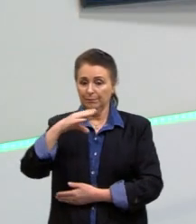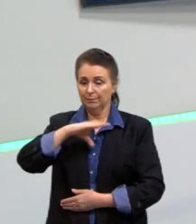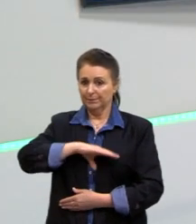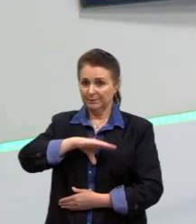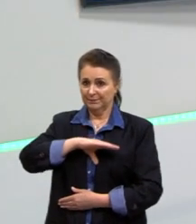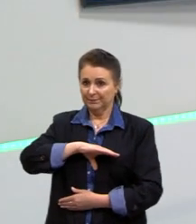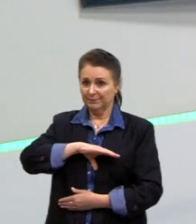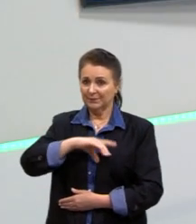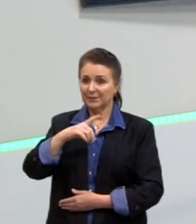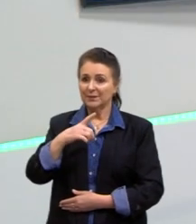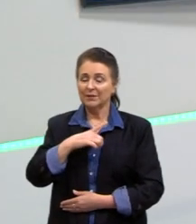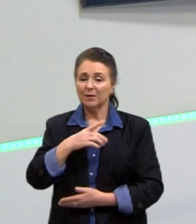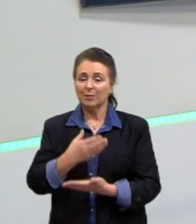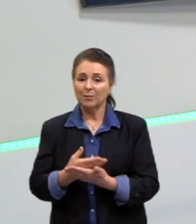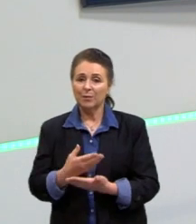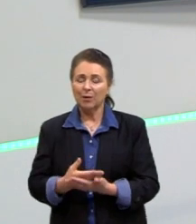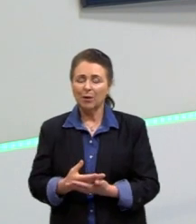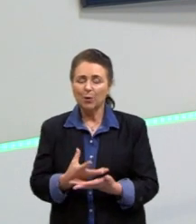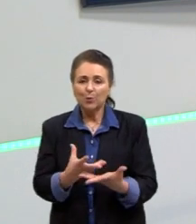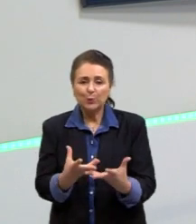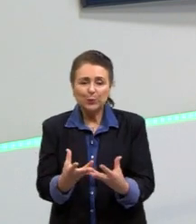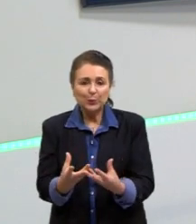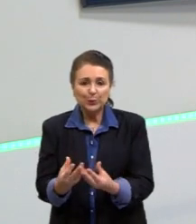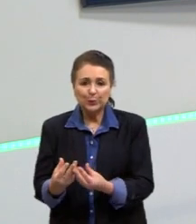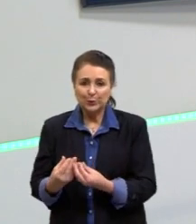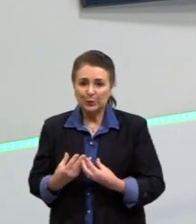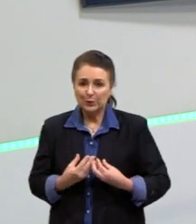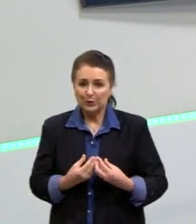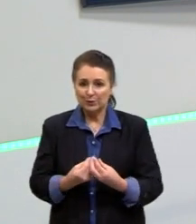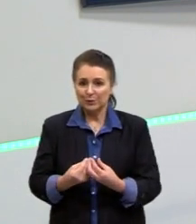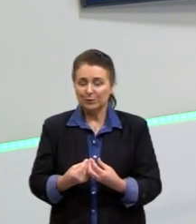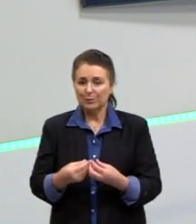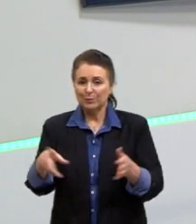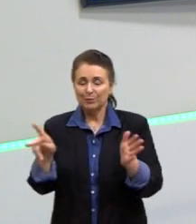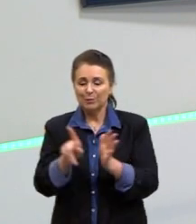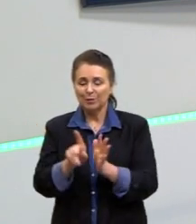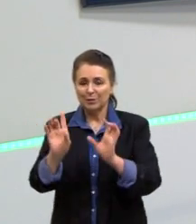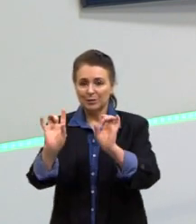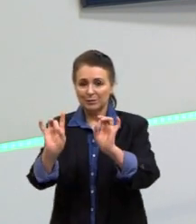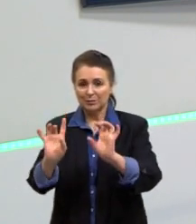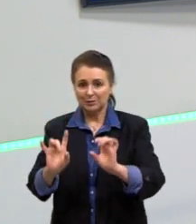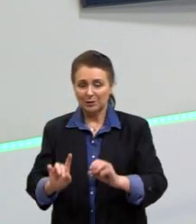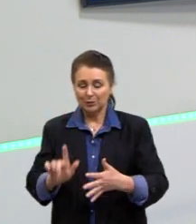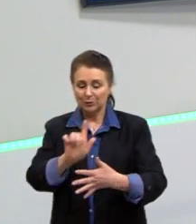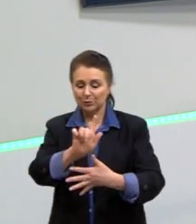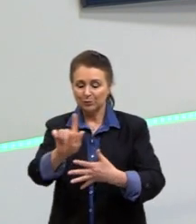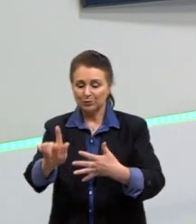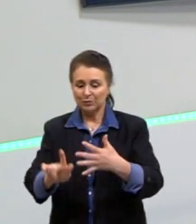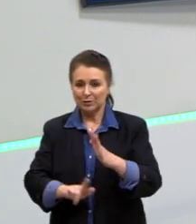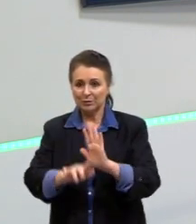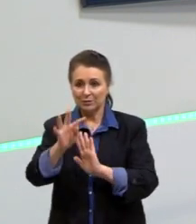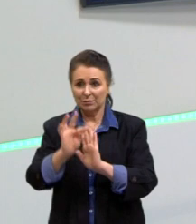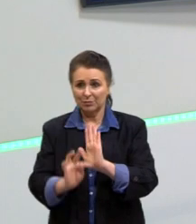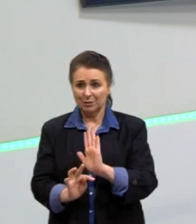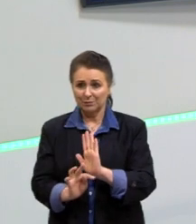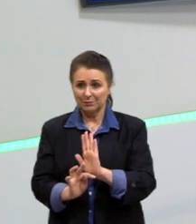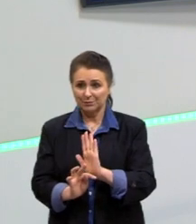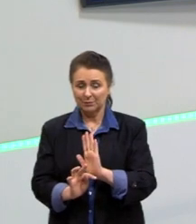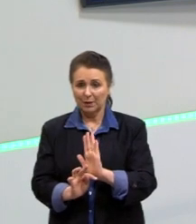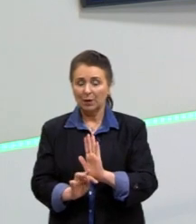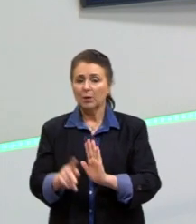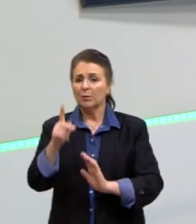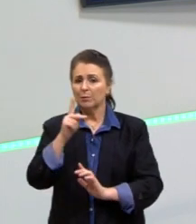a gente tem uma aula cheia, específica aí sobre gêneros textuais. Por que que eu falo dessa